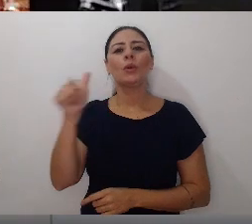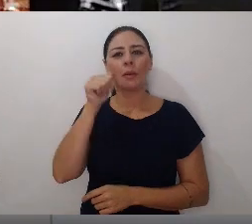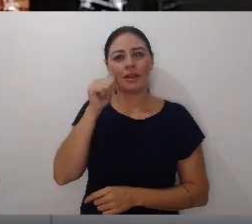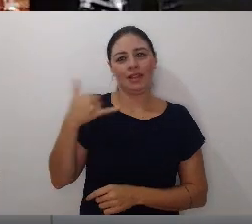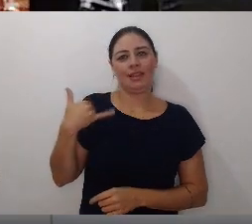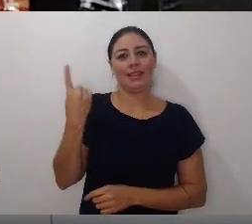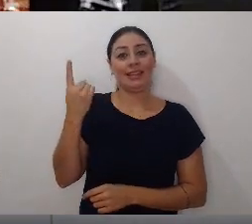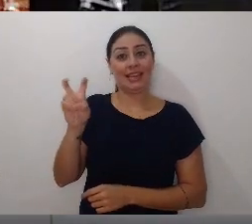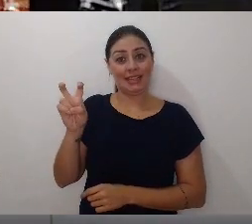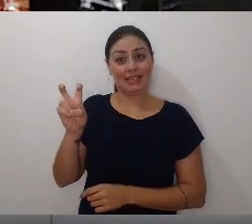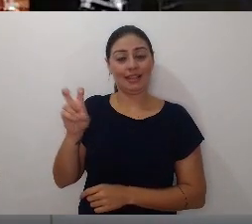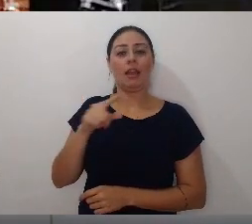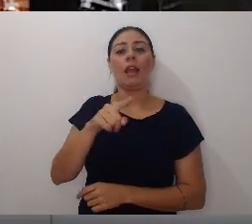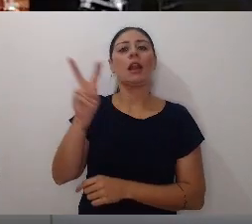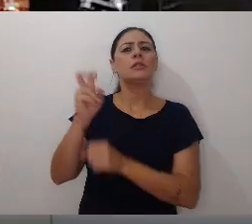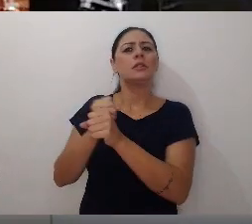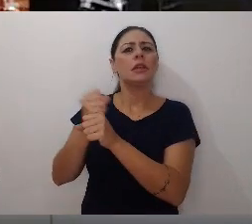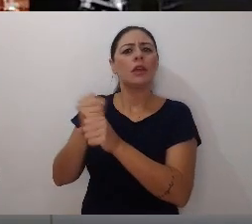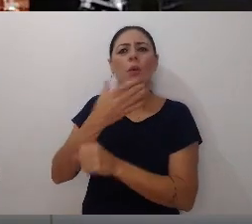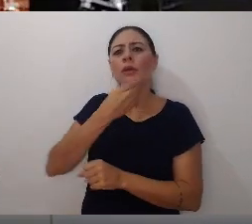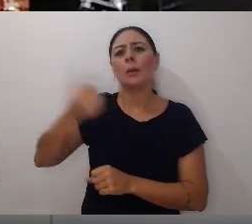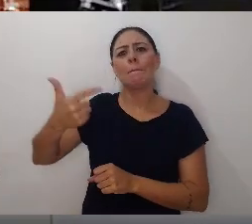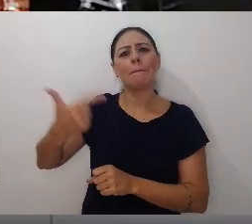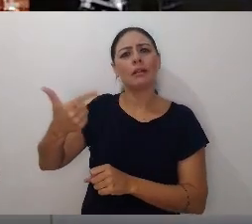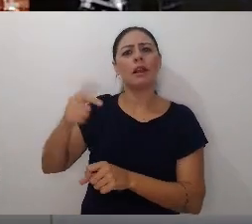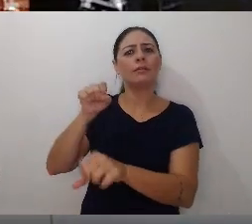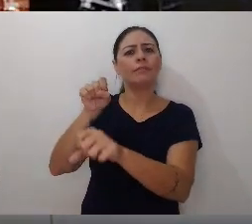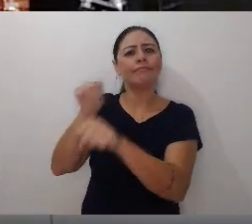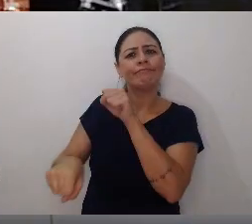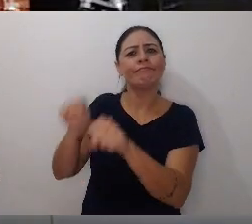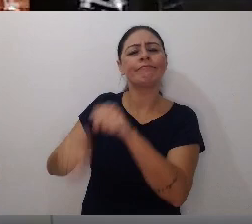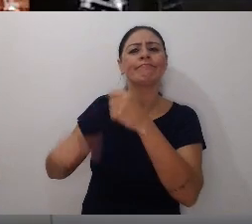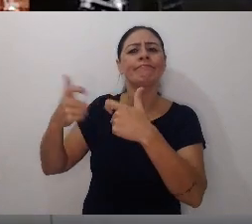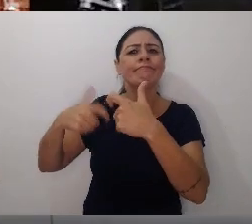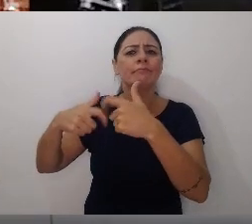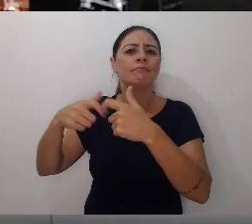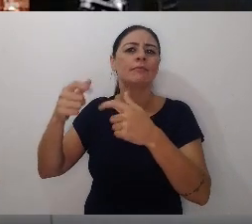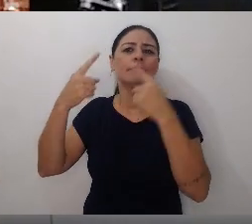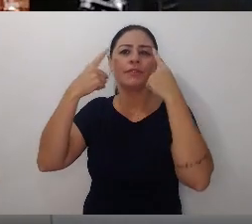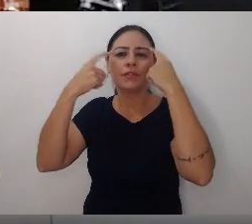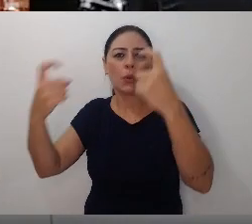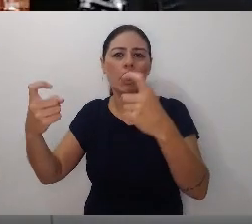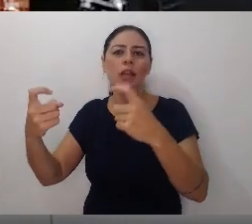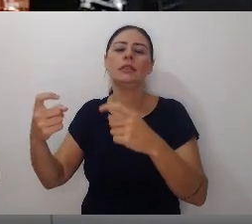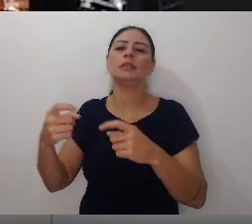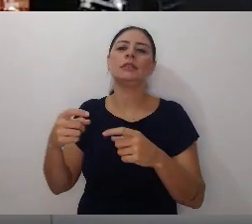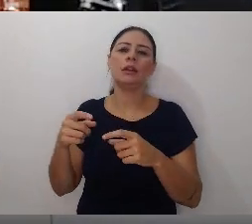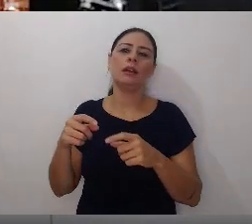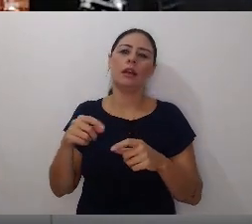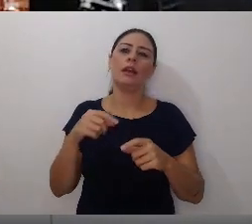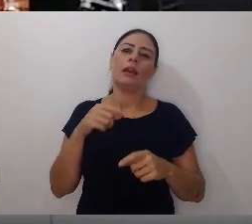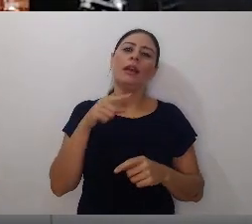causando o abuso e ficou sabendo. Teve até uma menina de 15 anos que ela tinha sido abusada por 5 anos pelo